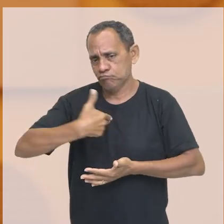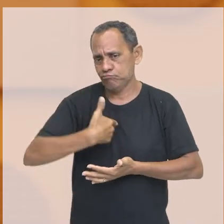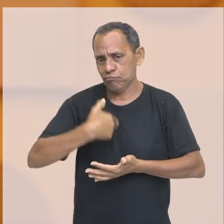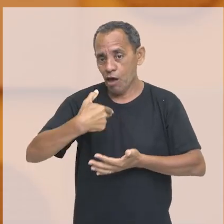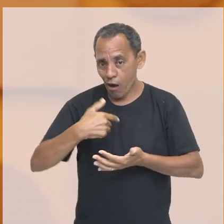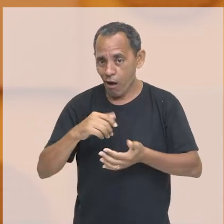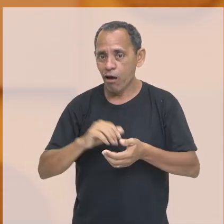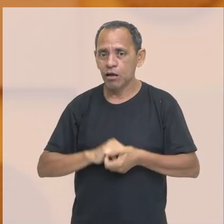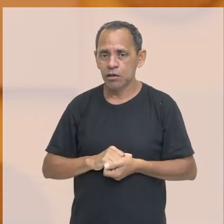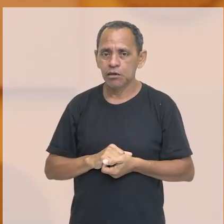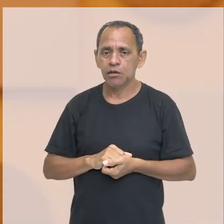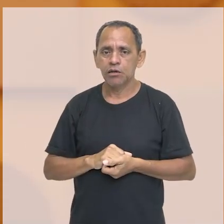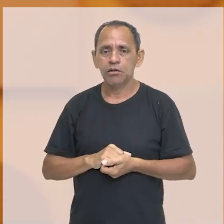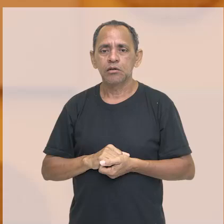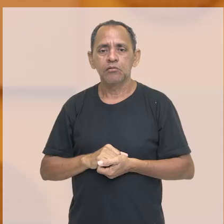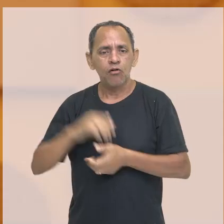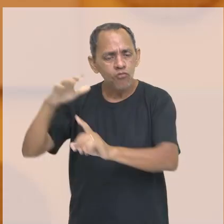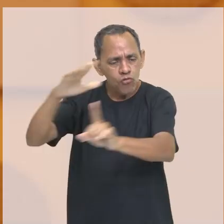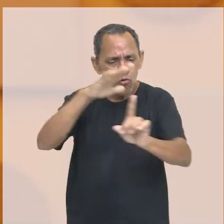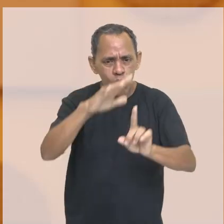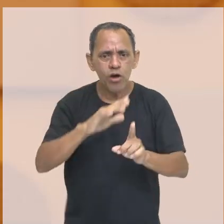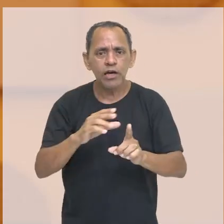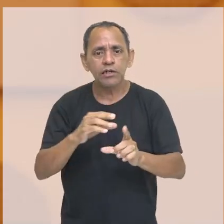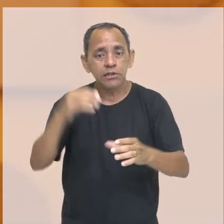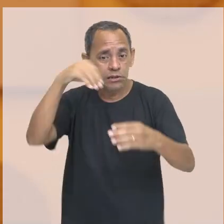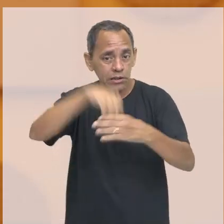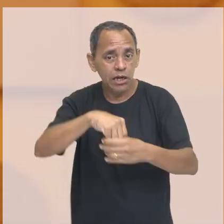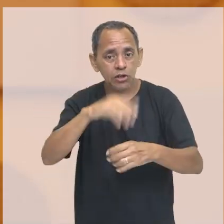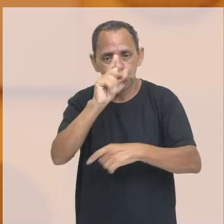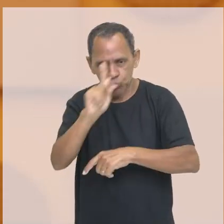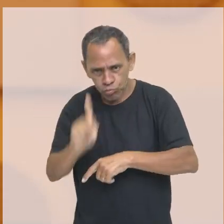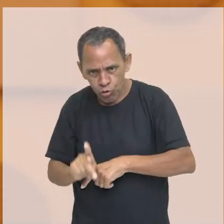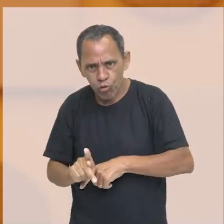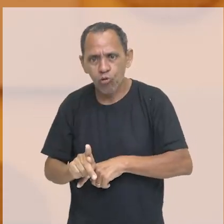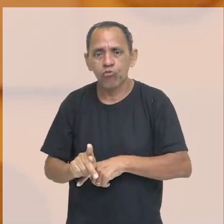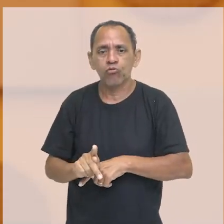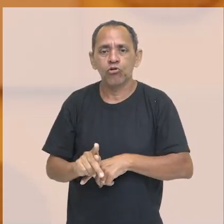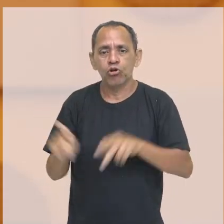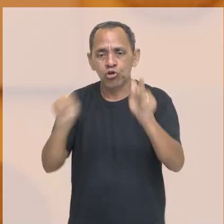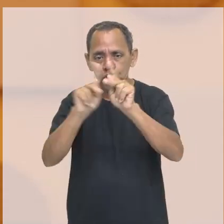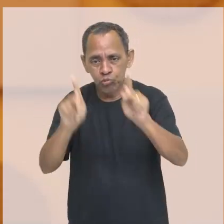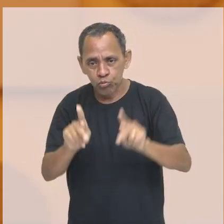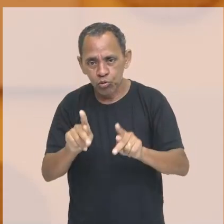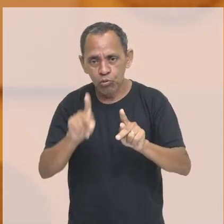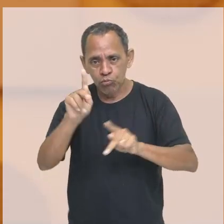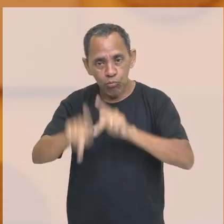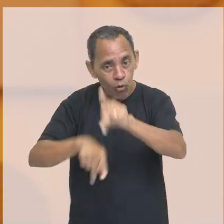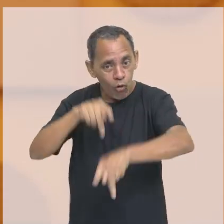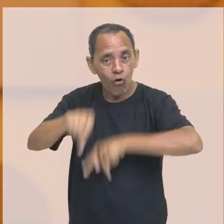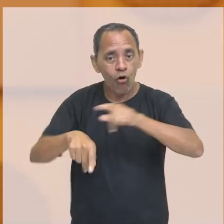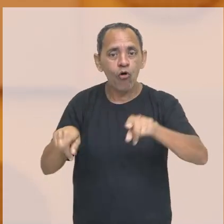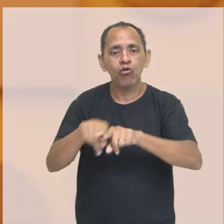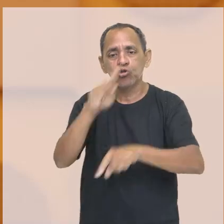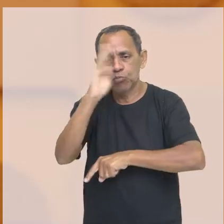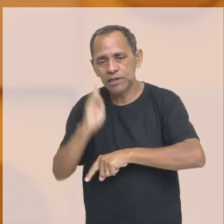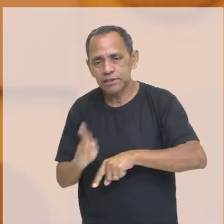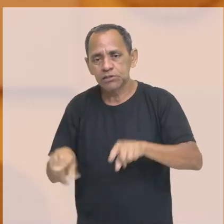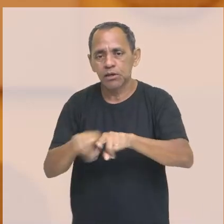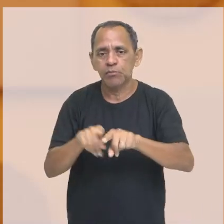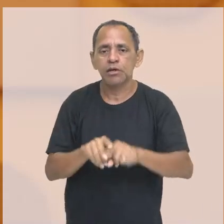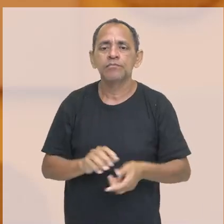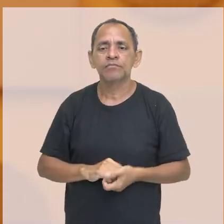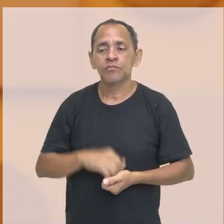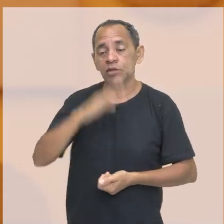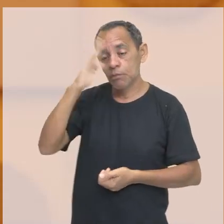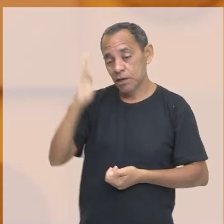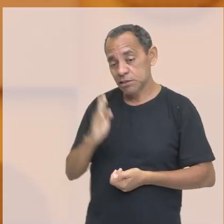uma pressão interna do povo brasileiro, que de certa forma não queria, que via uma contradição, o Brasil lutar